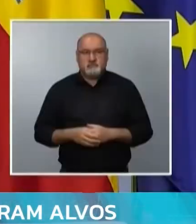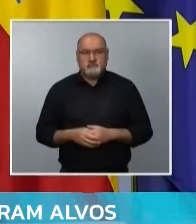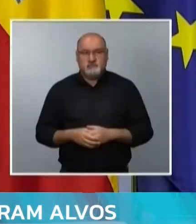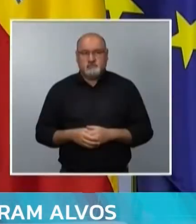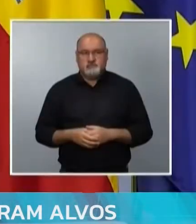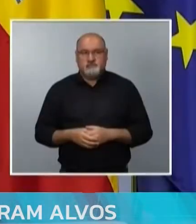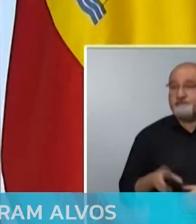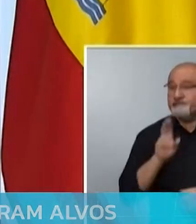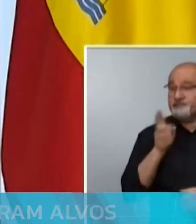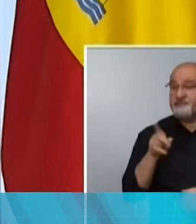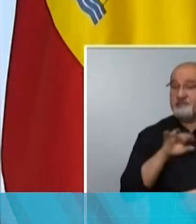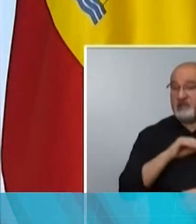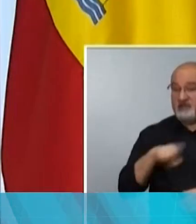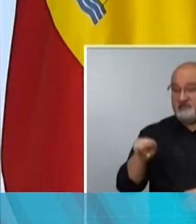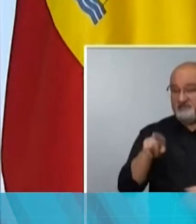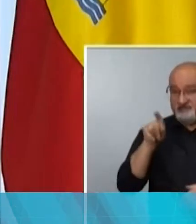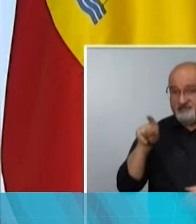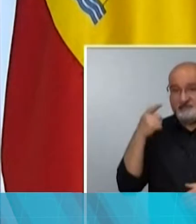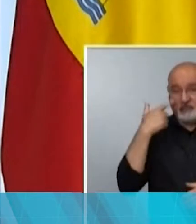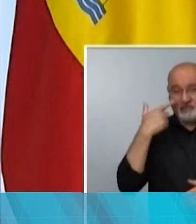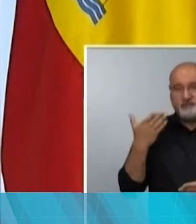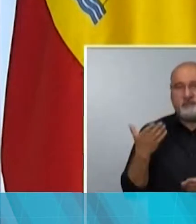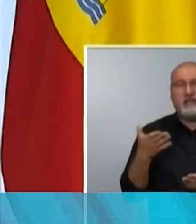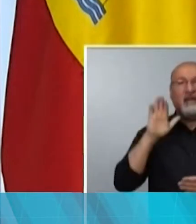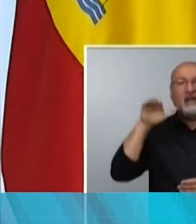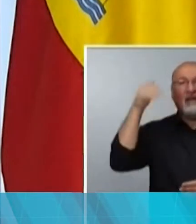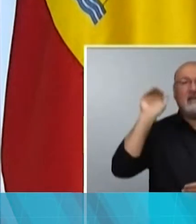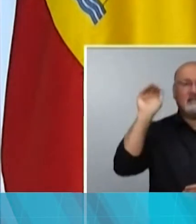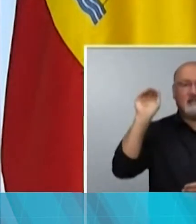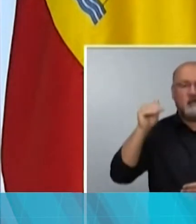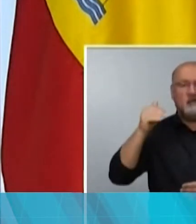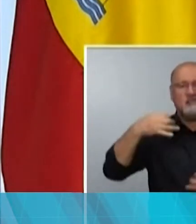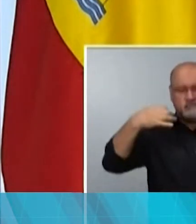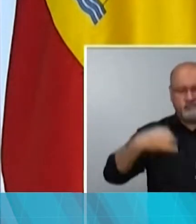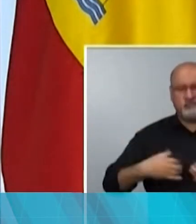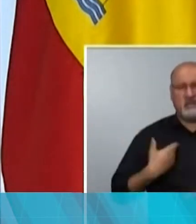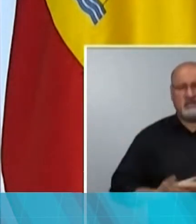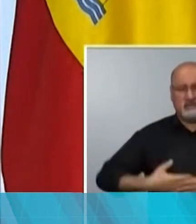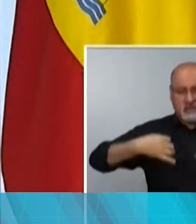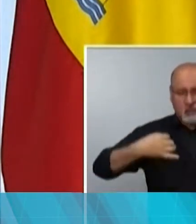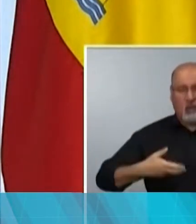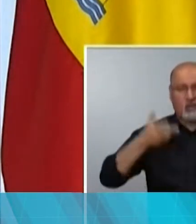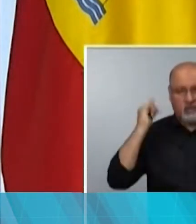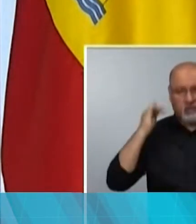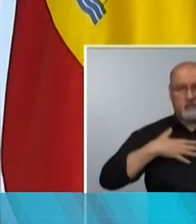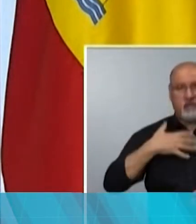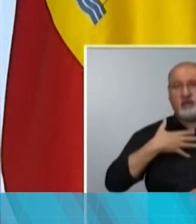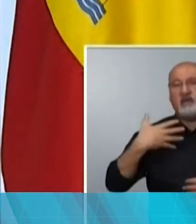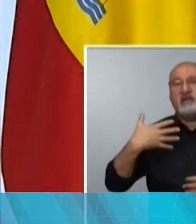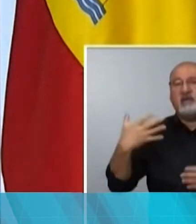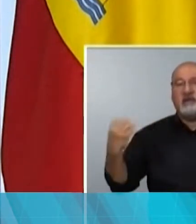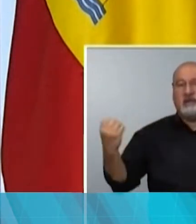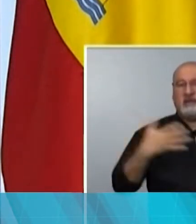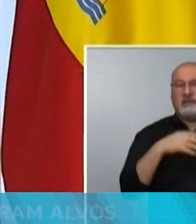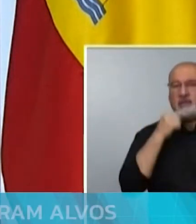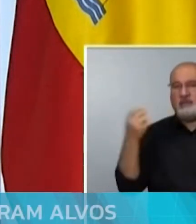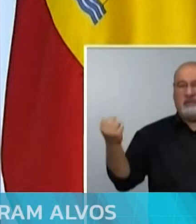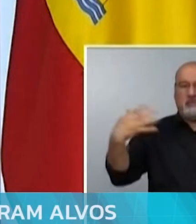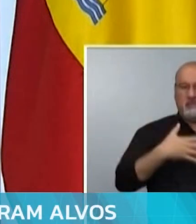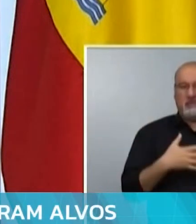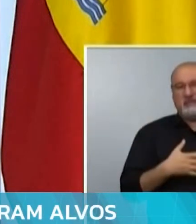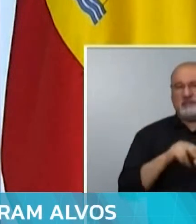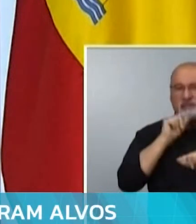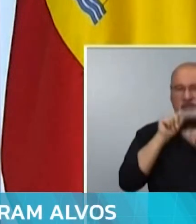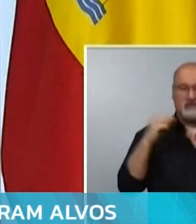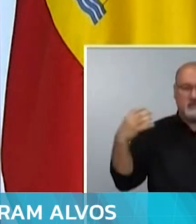pelo governo espanhol estamos absolutamente certos de que é um ataque externo porque na Espanha em uma democracia como a